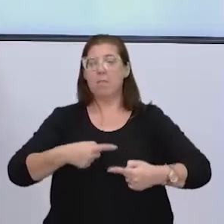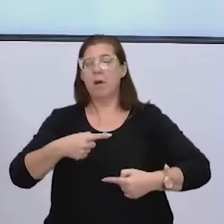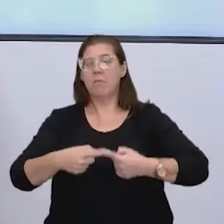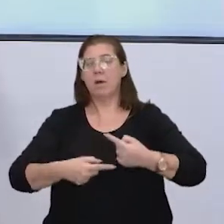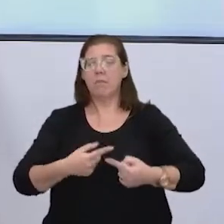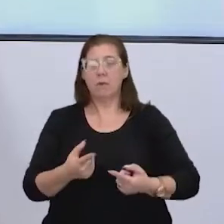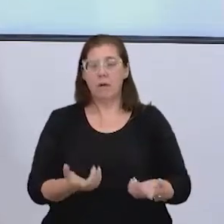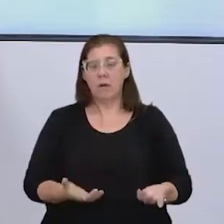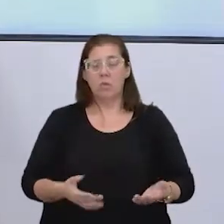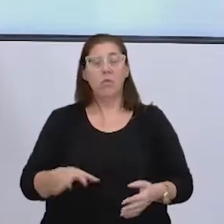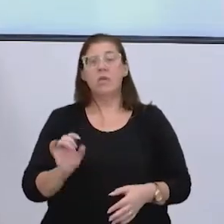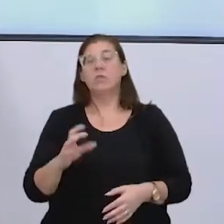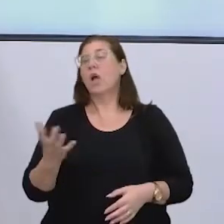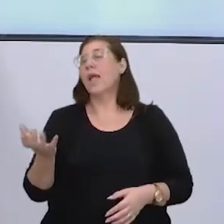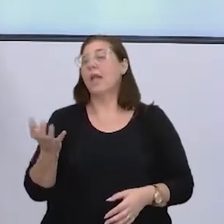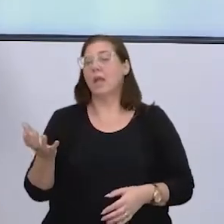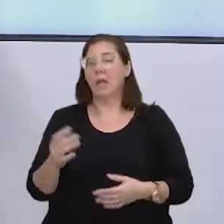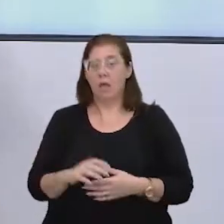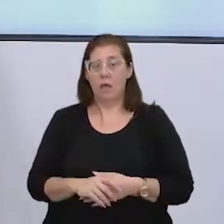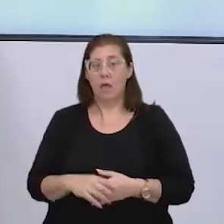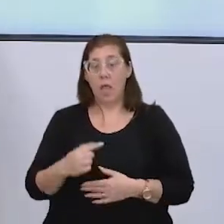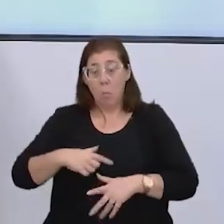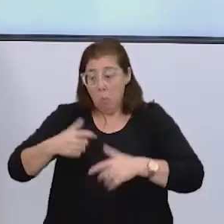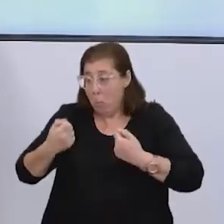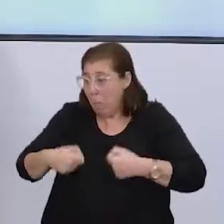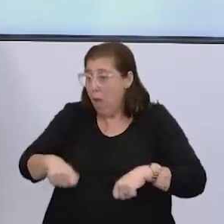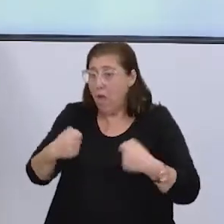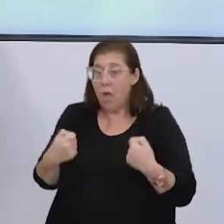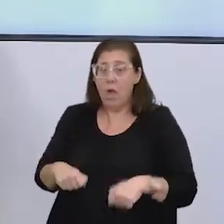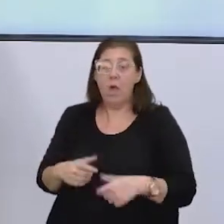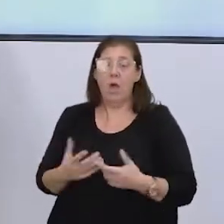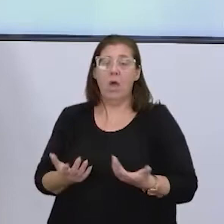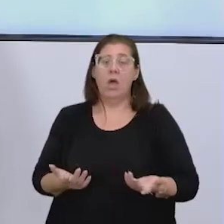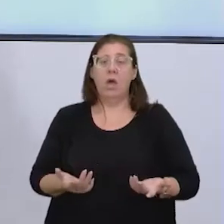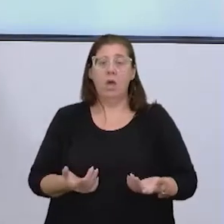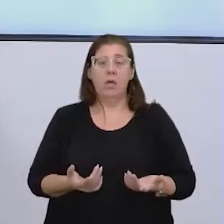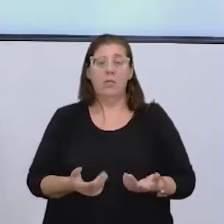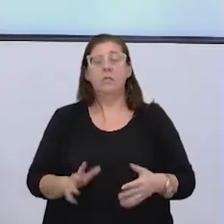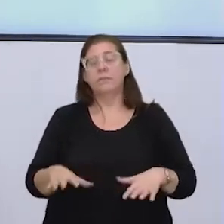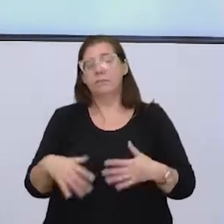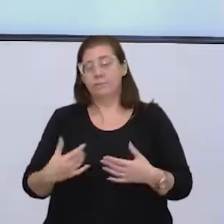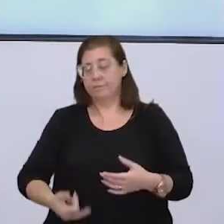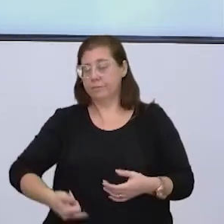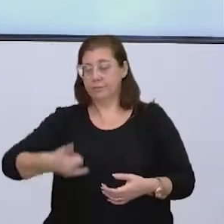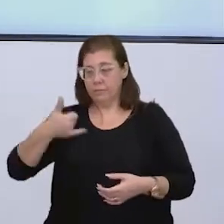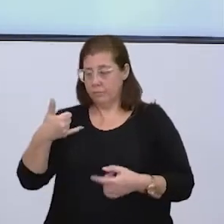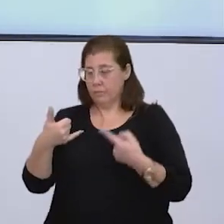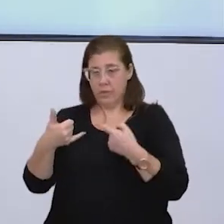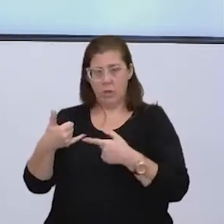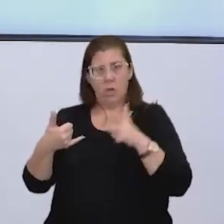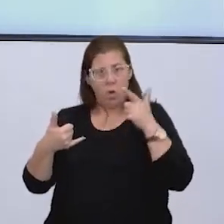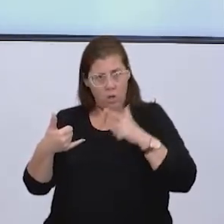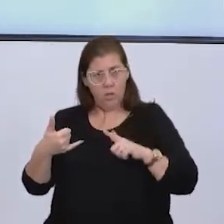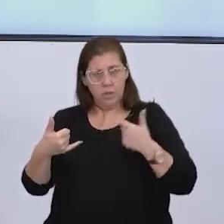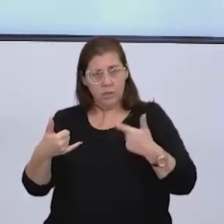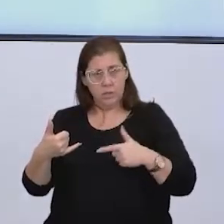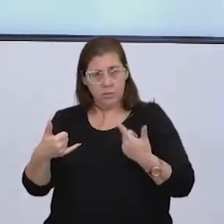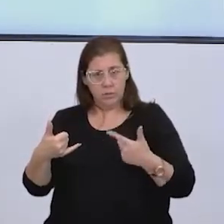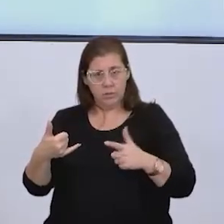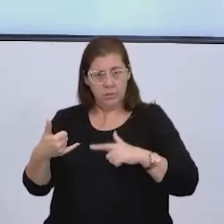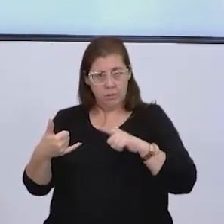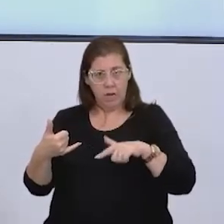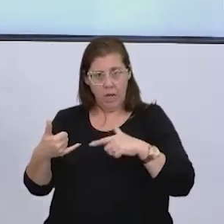só questão de você querer. Eu preciso. Então, o celular, eu consigo trabalhar sem ele?